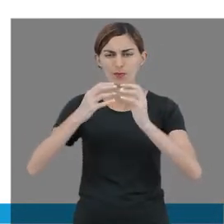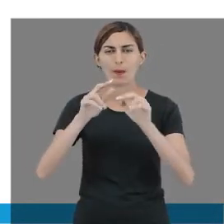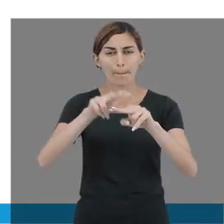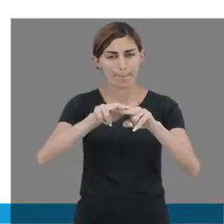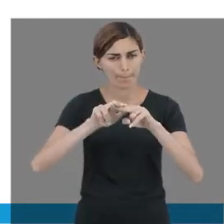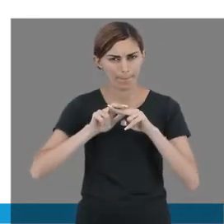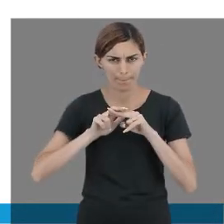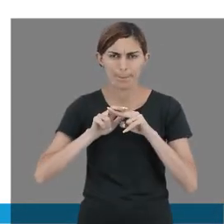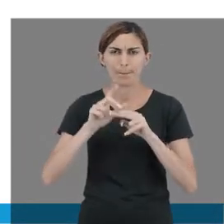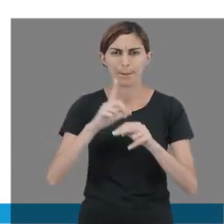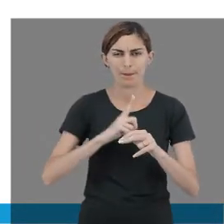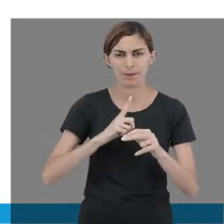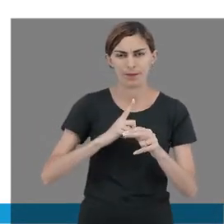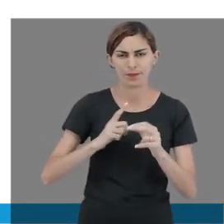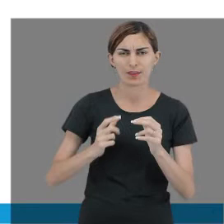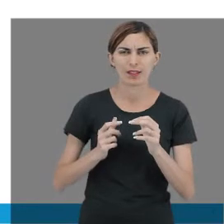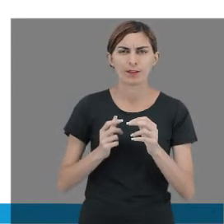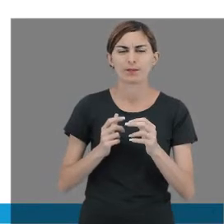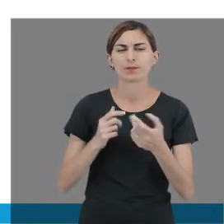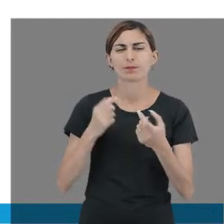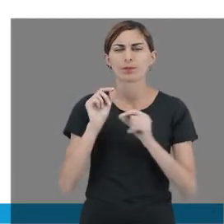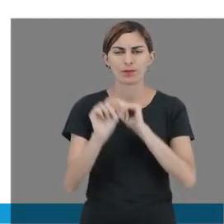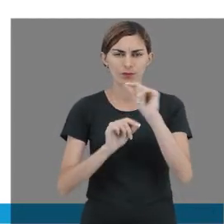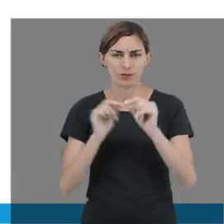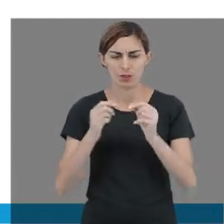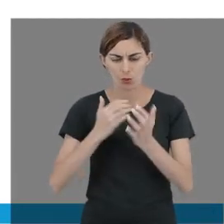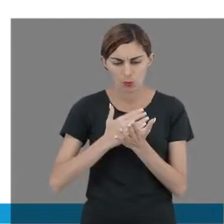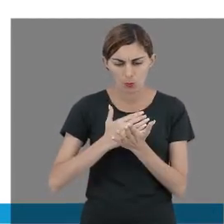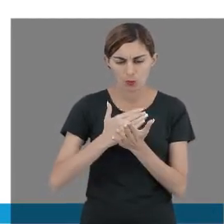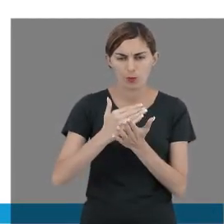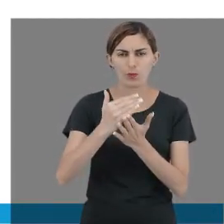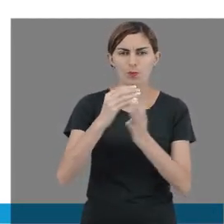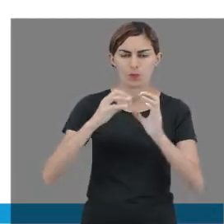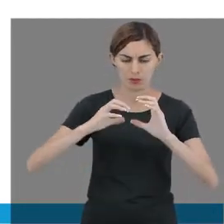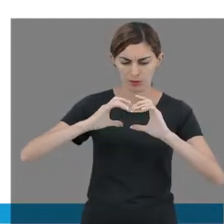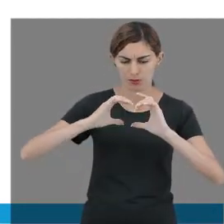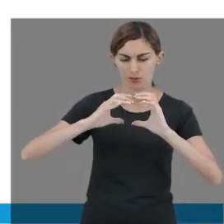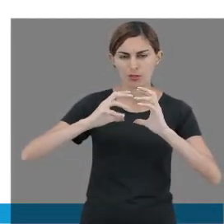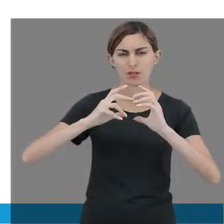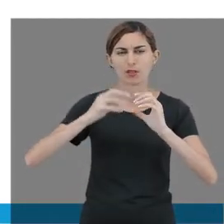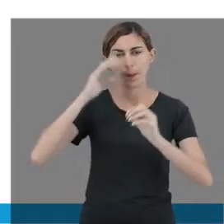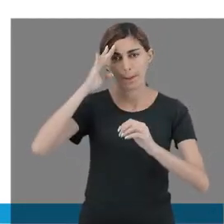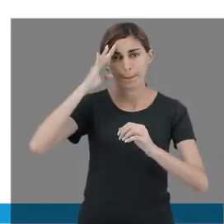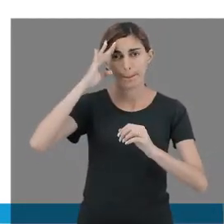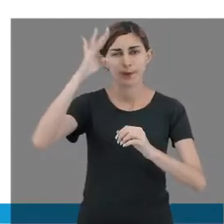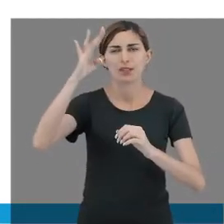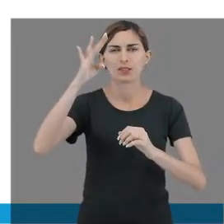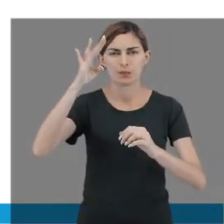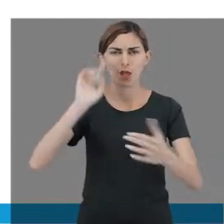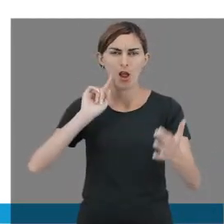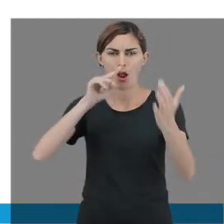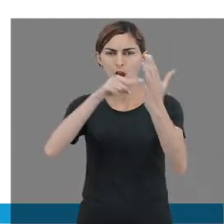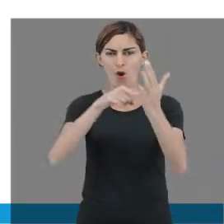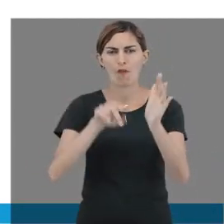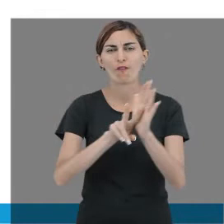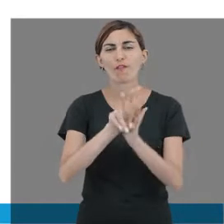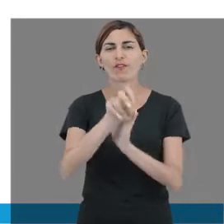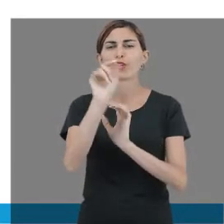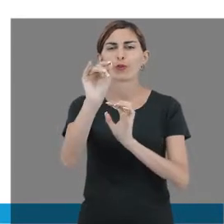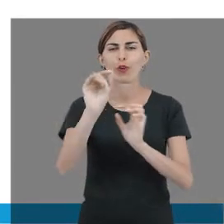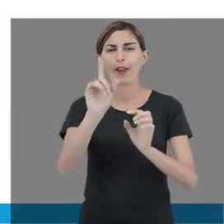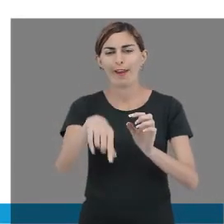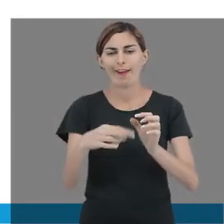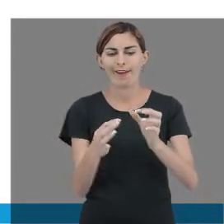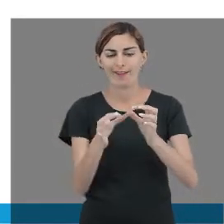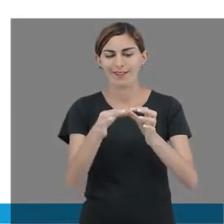interferência na formação. Porque a célula, o alvo principal do vírus é exatamente a célula